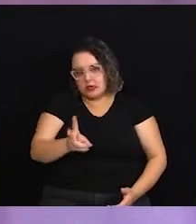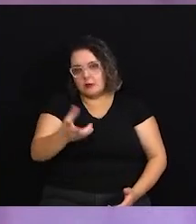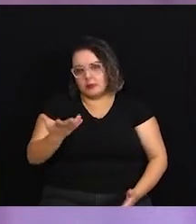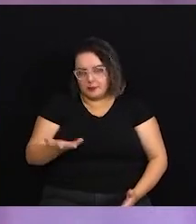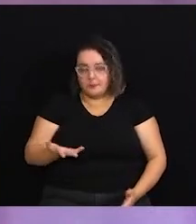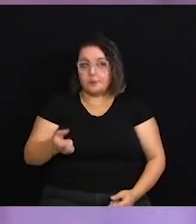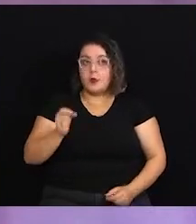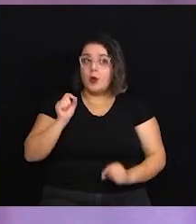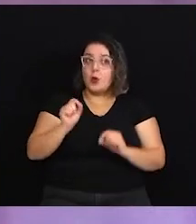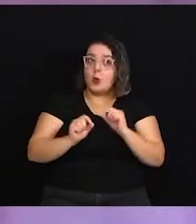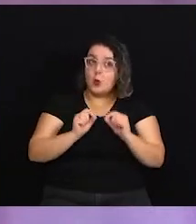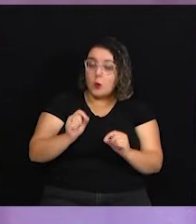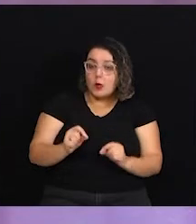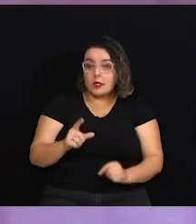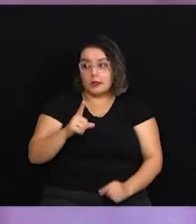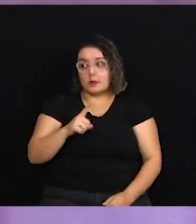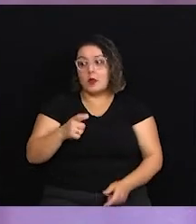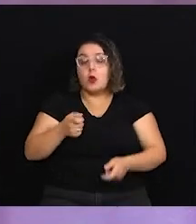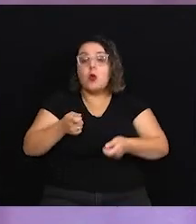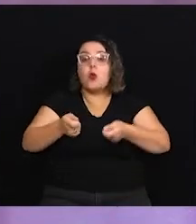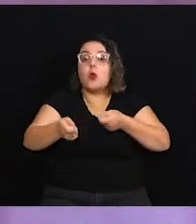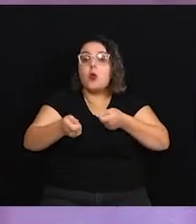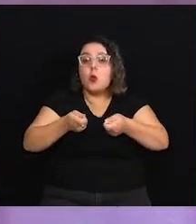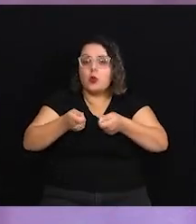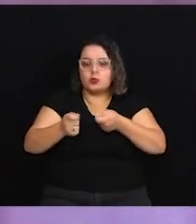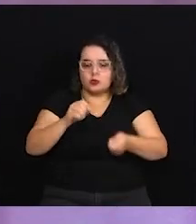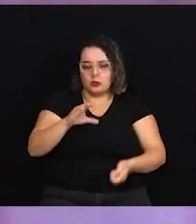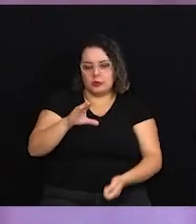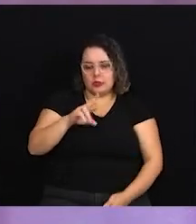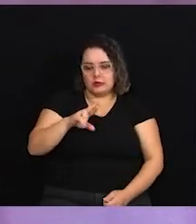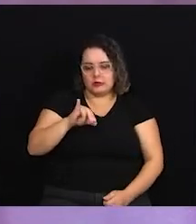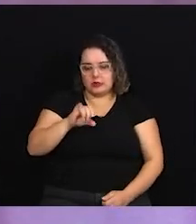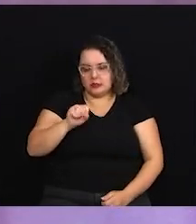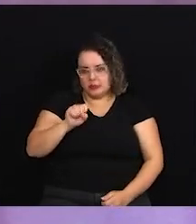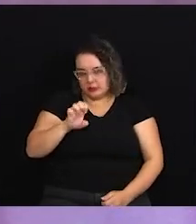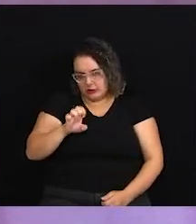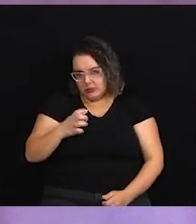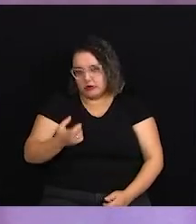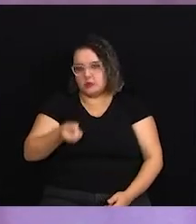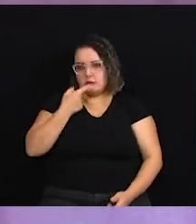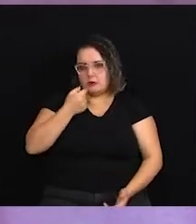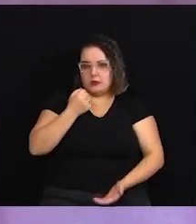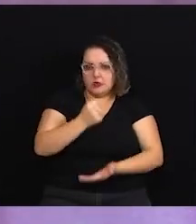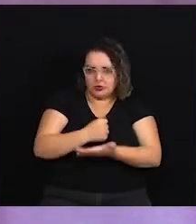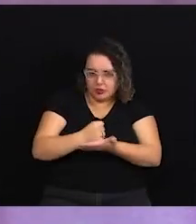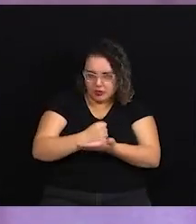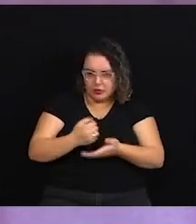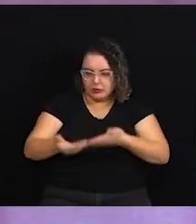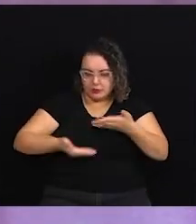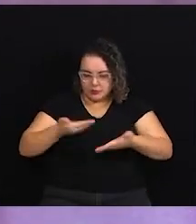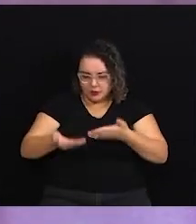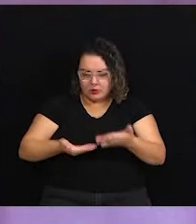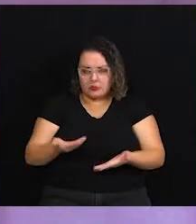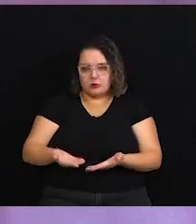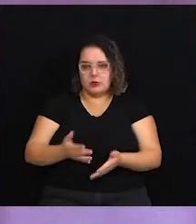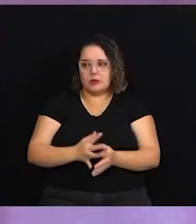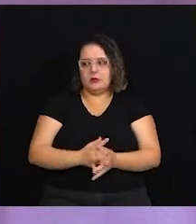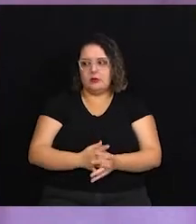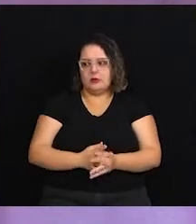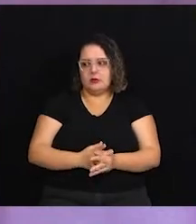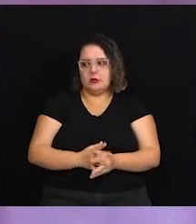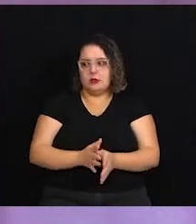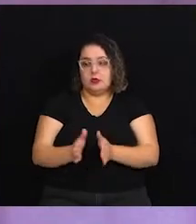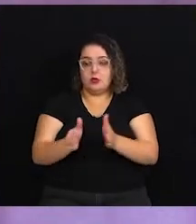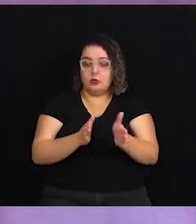o que nós temos é controle das crises século medicação e em relação